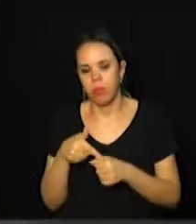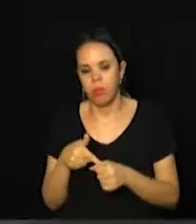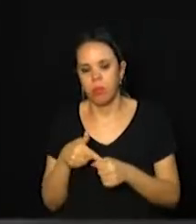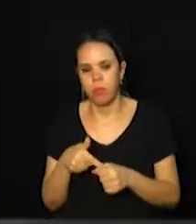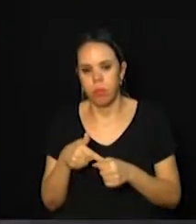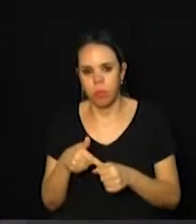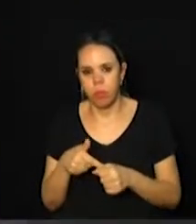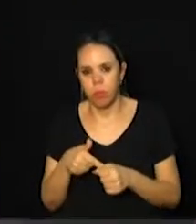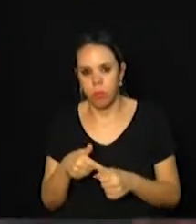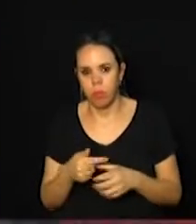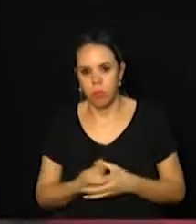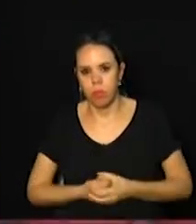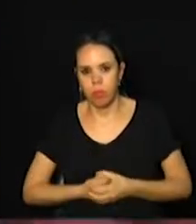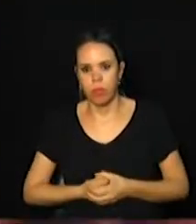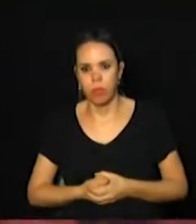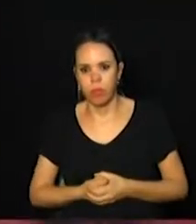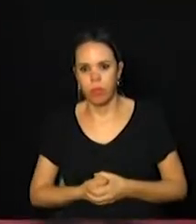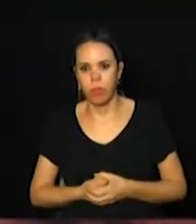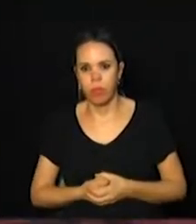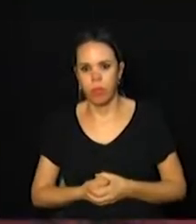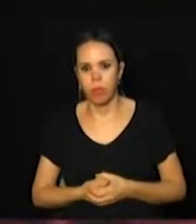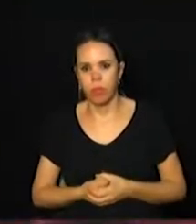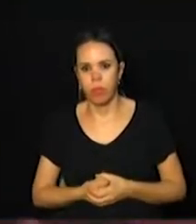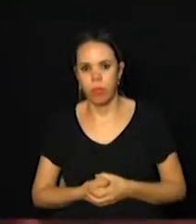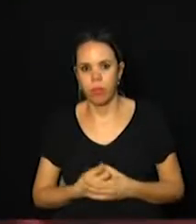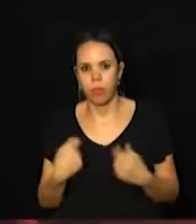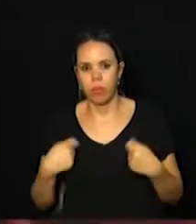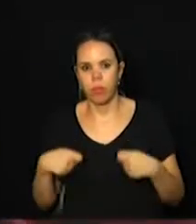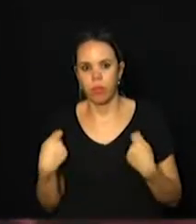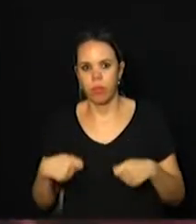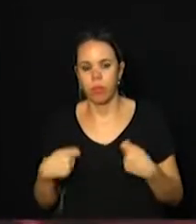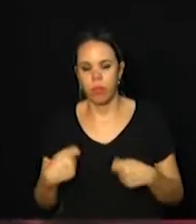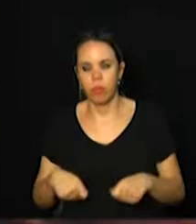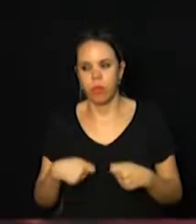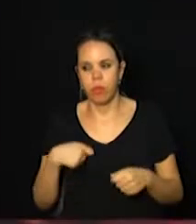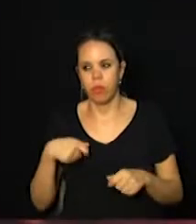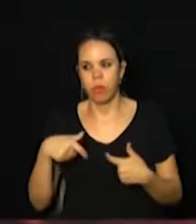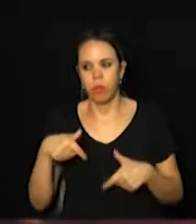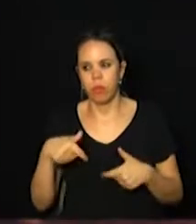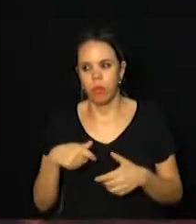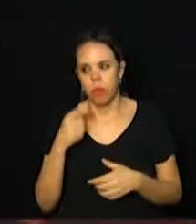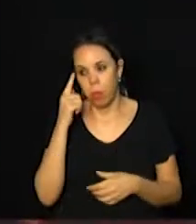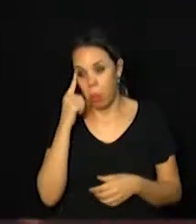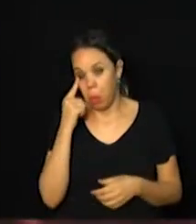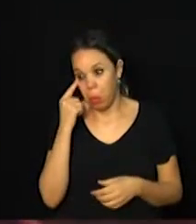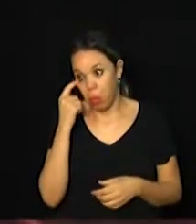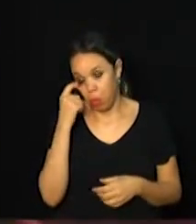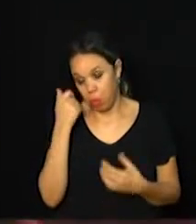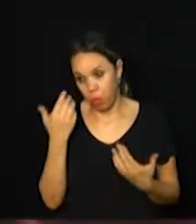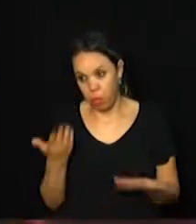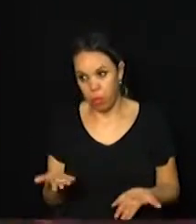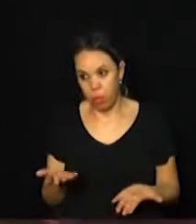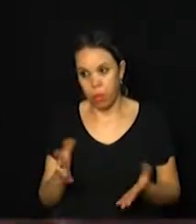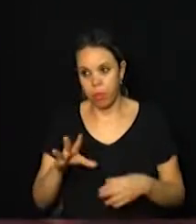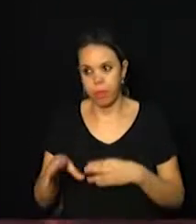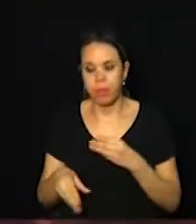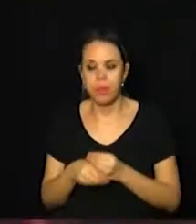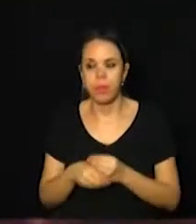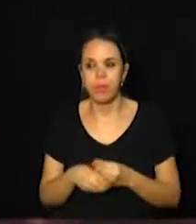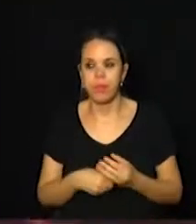o emprego que estarão precisando de trabalho Oi E para